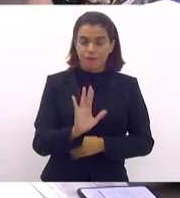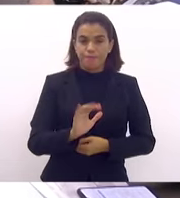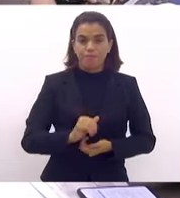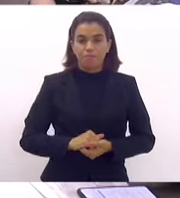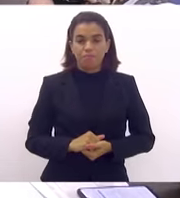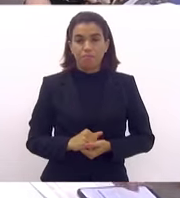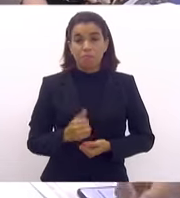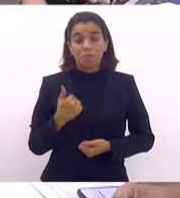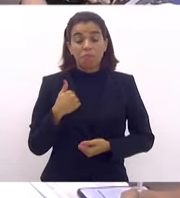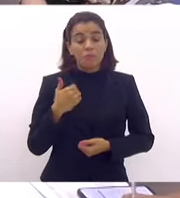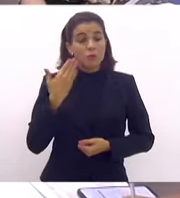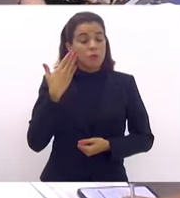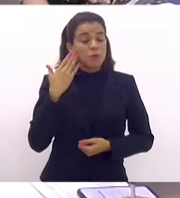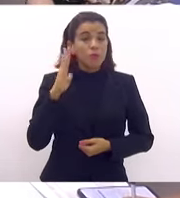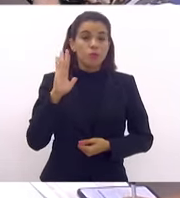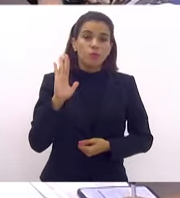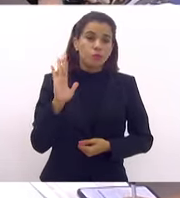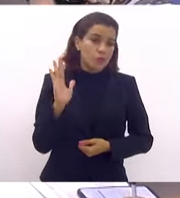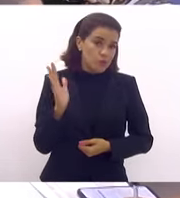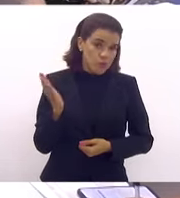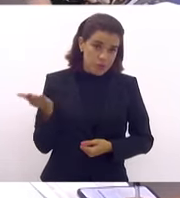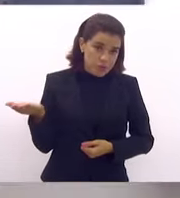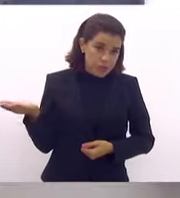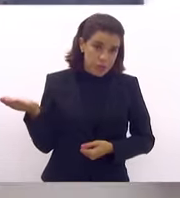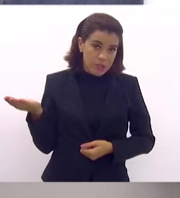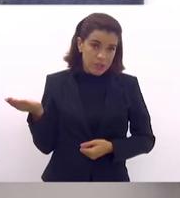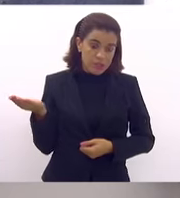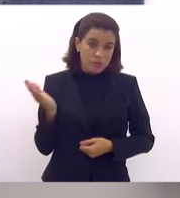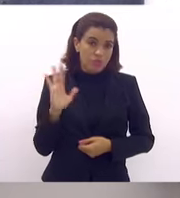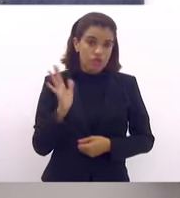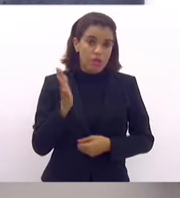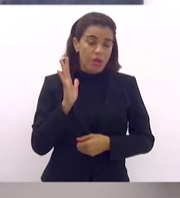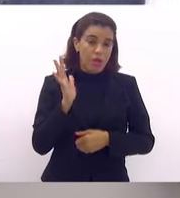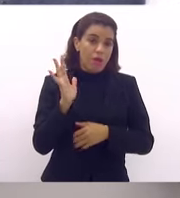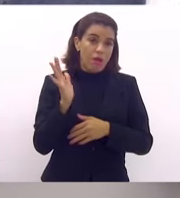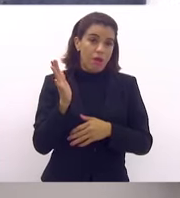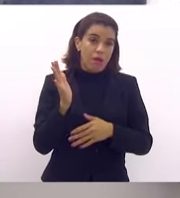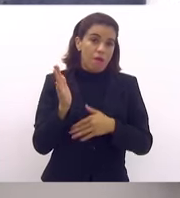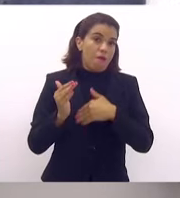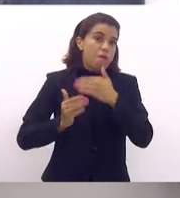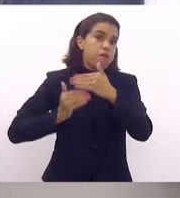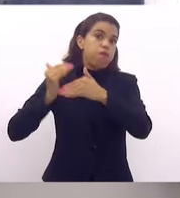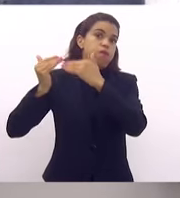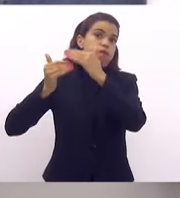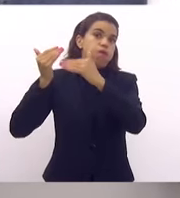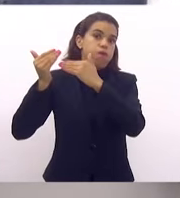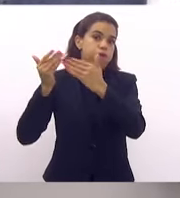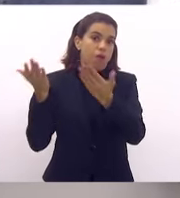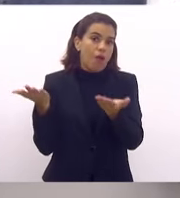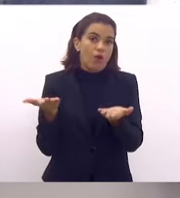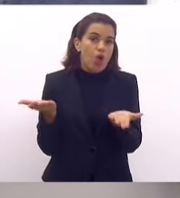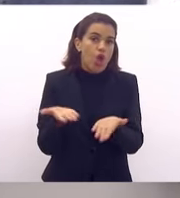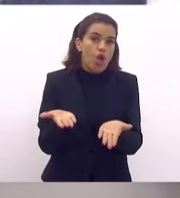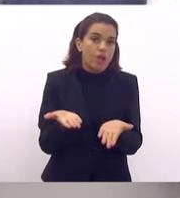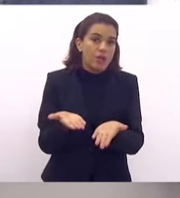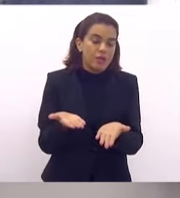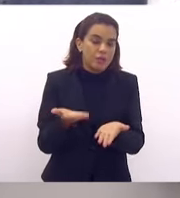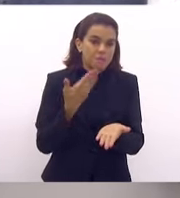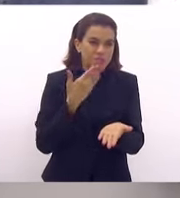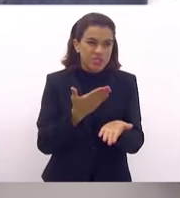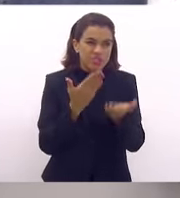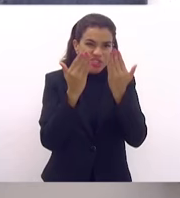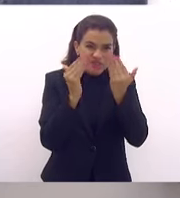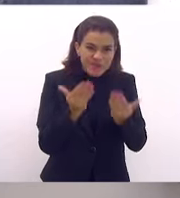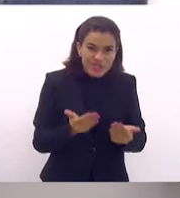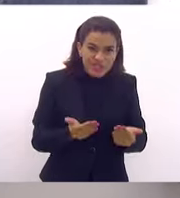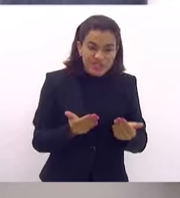Eu não sei, inclusive, no nosso estatuto, se numa fase tão avançada assim da discussão, cabe pedir vista. Pode em qualquer tempo antes da votação. Eu